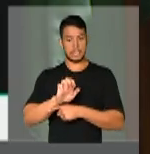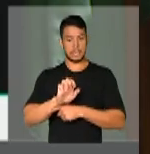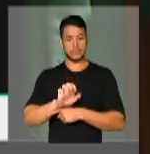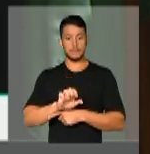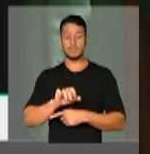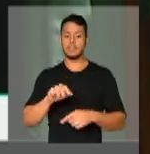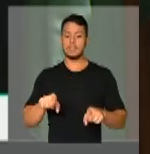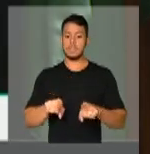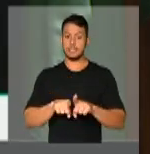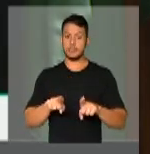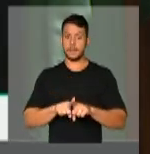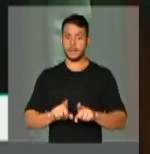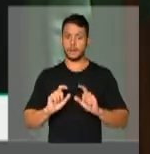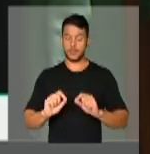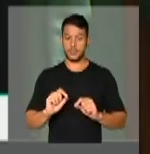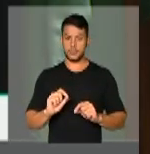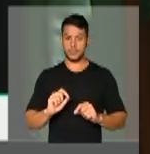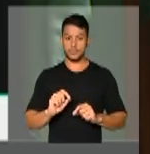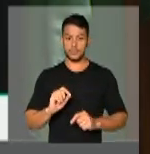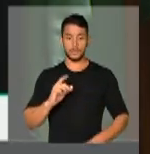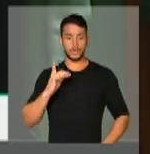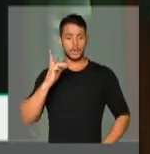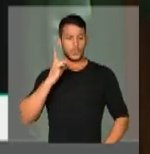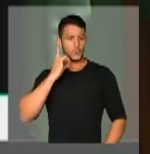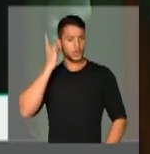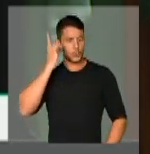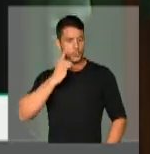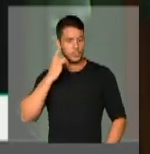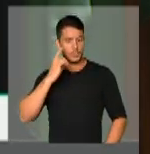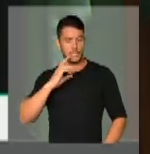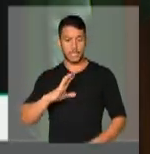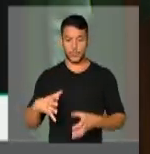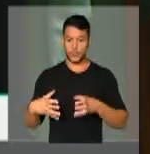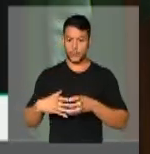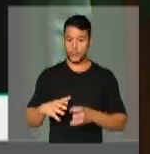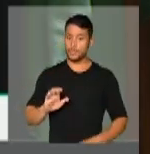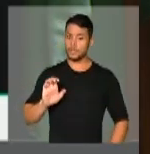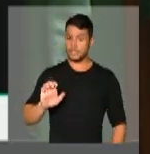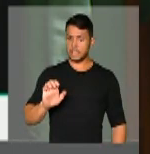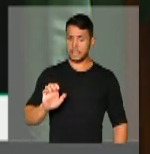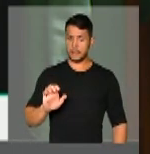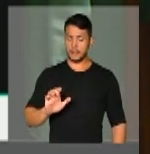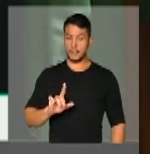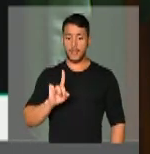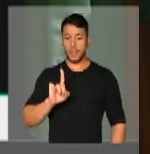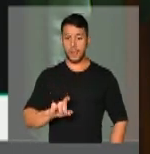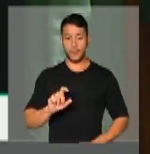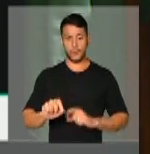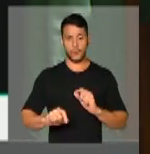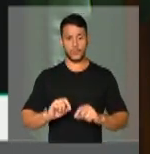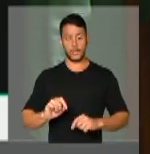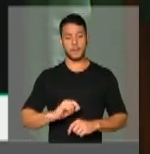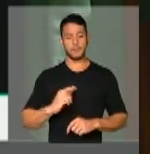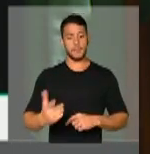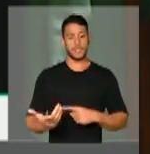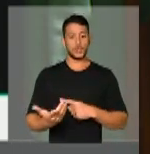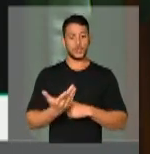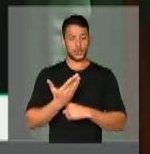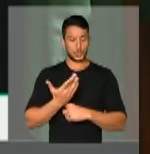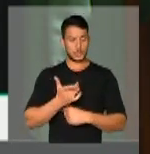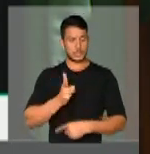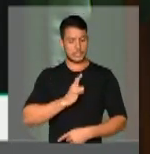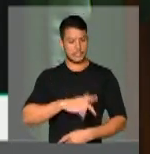a maior votação de um deputado de esquerda nessa eleição. Isso só aumenta a